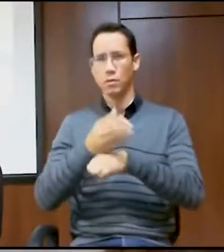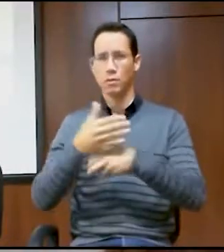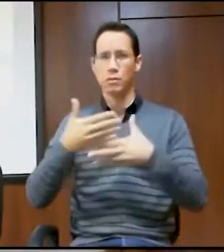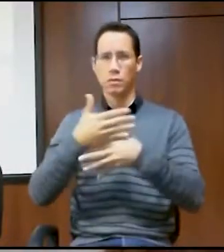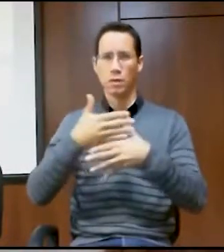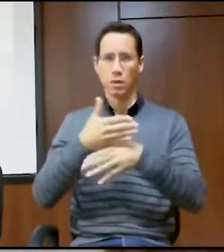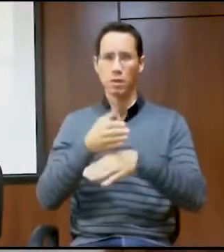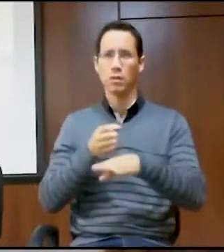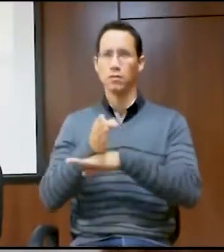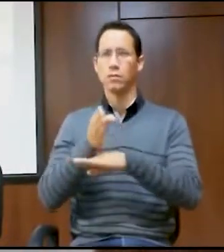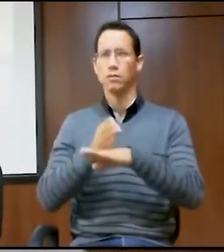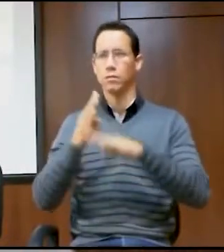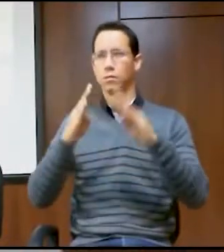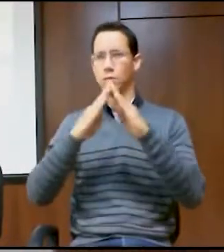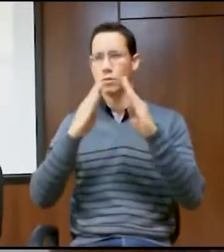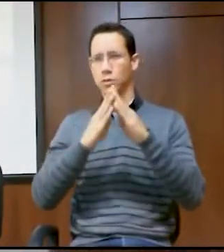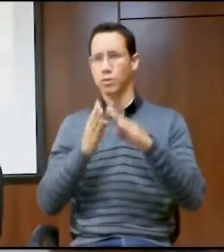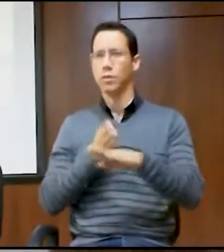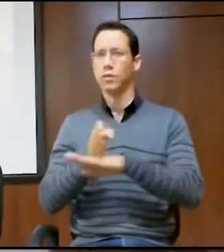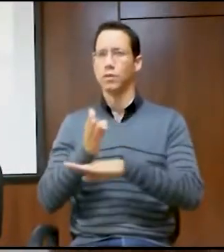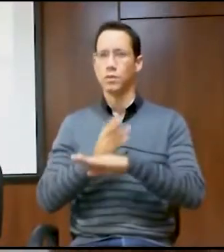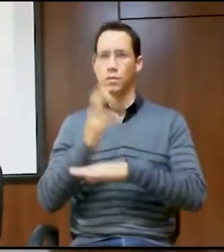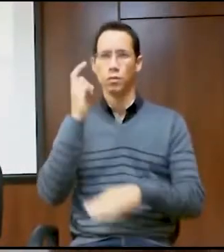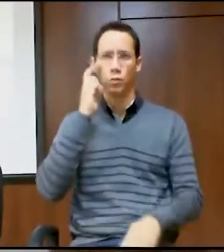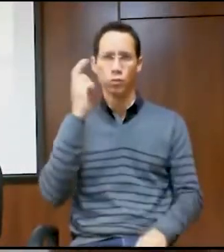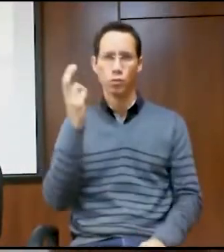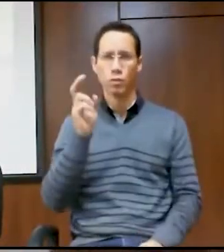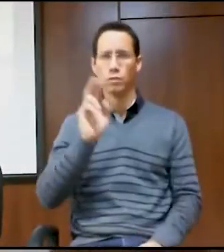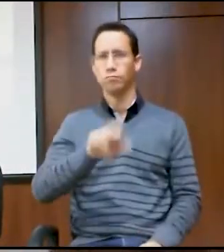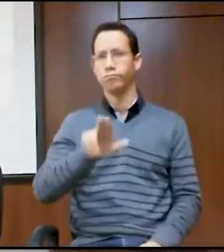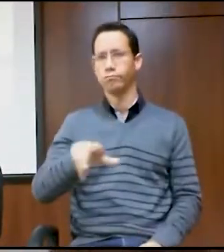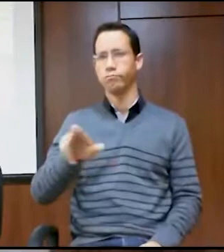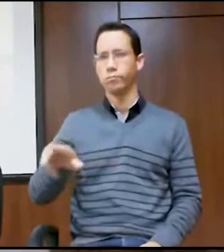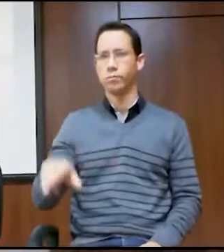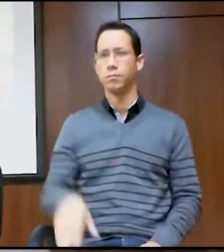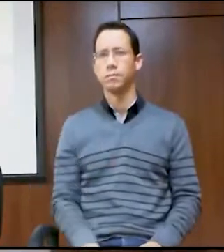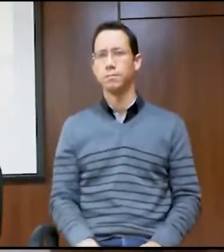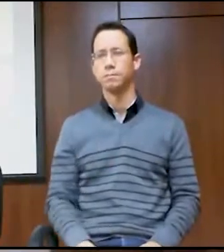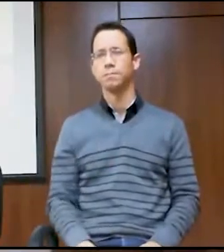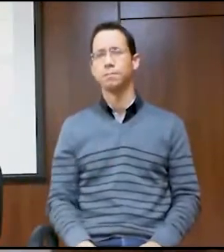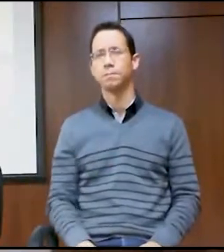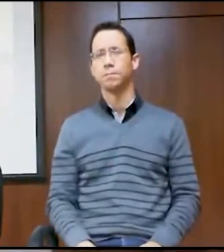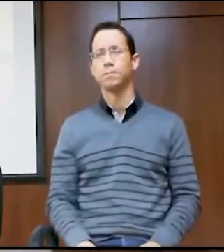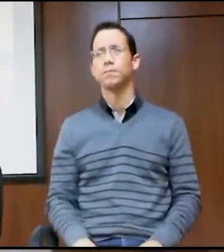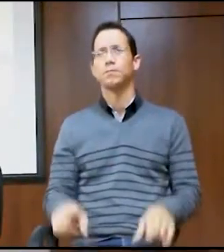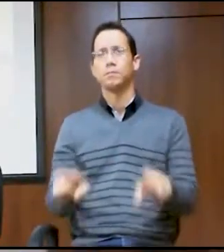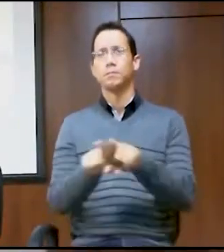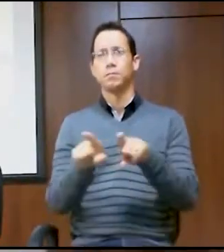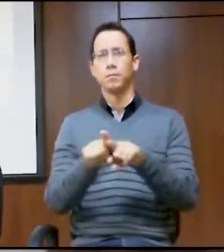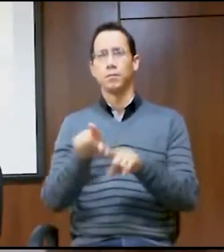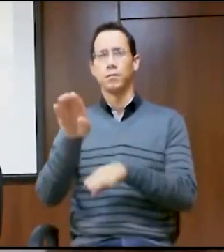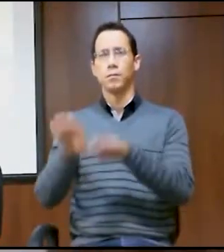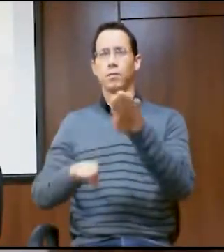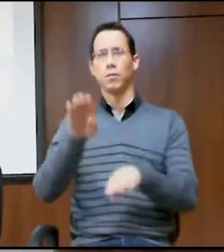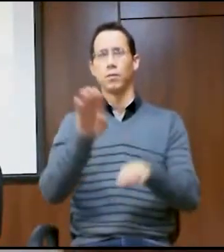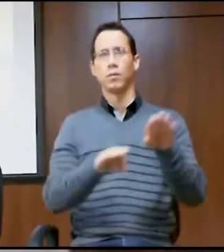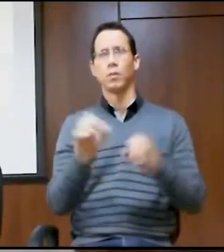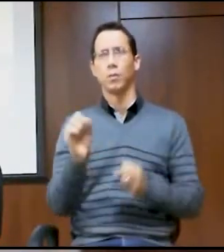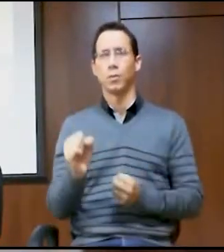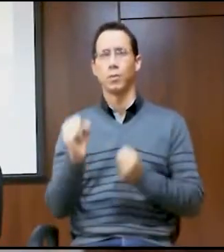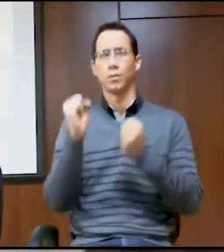acesso à moradia, de acesso à cultura, de acessos, mas ele fala também da desigualdade do poder.